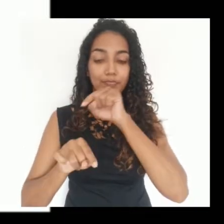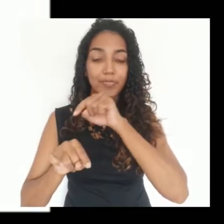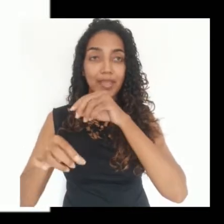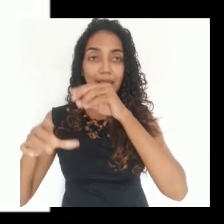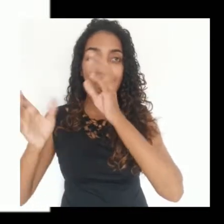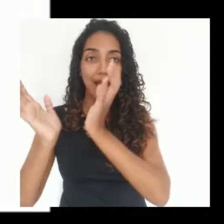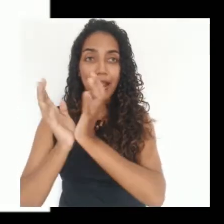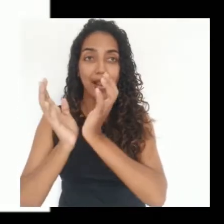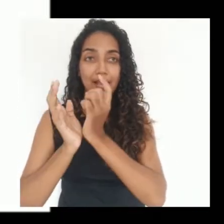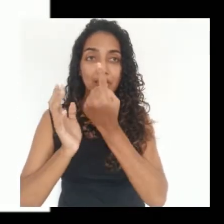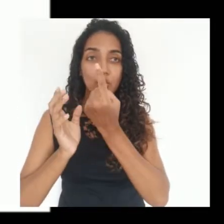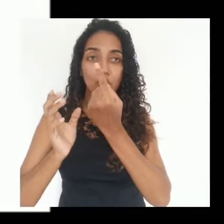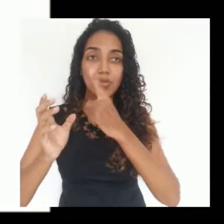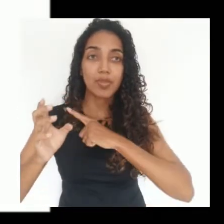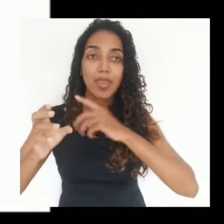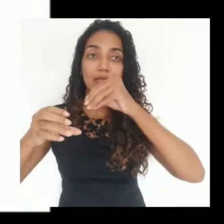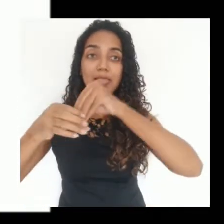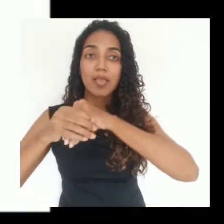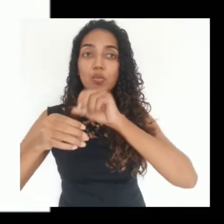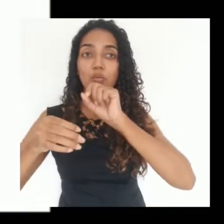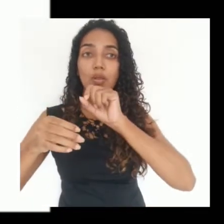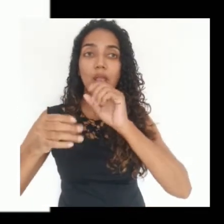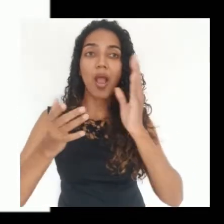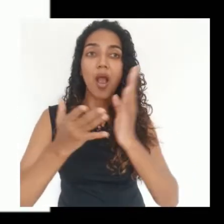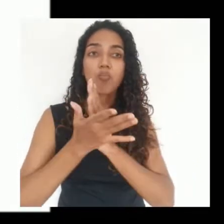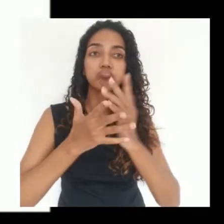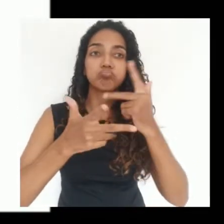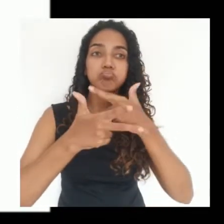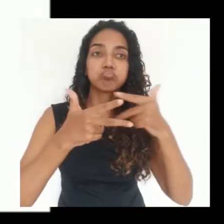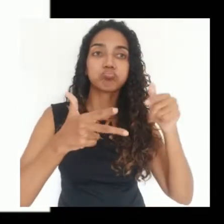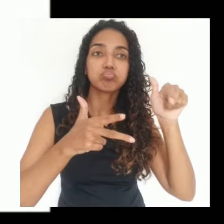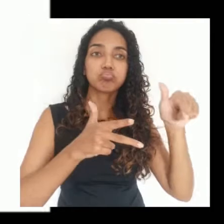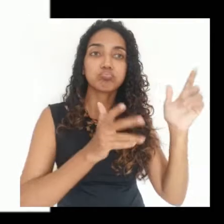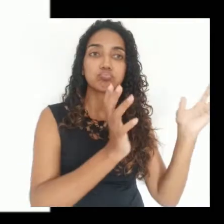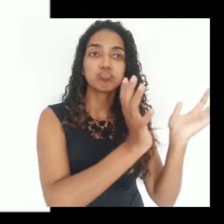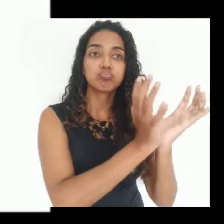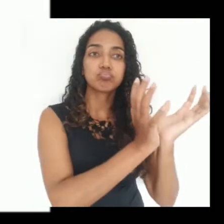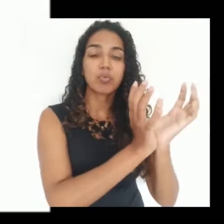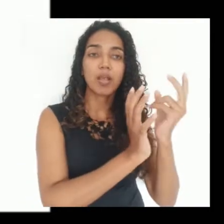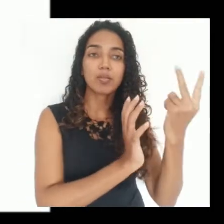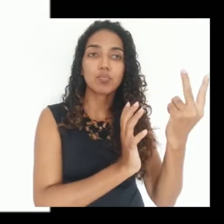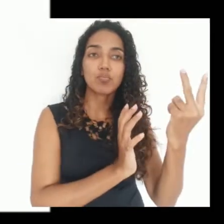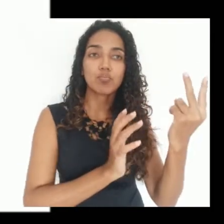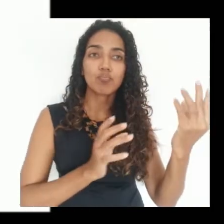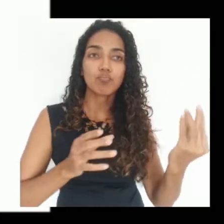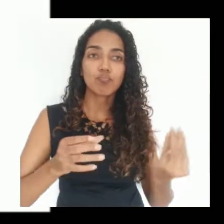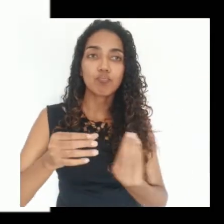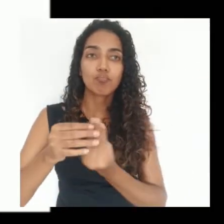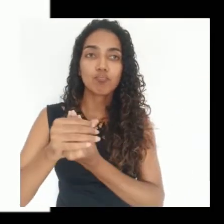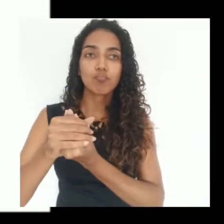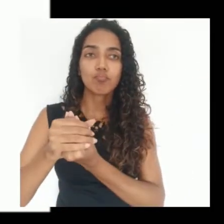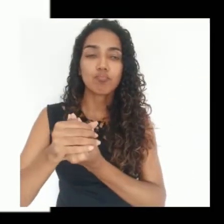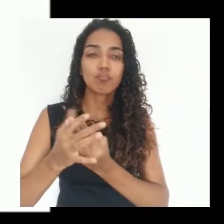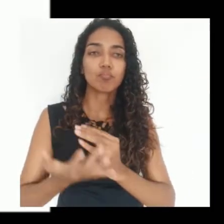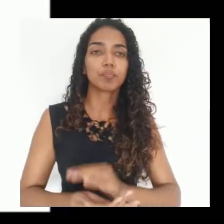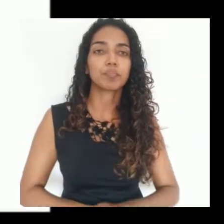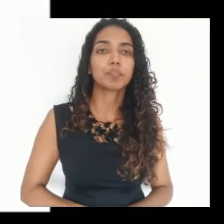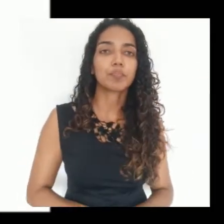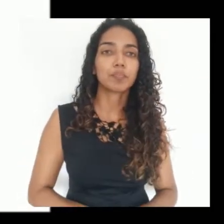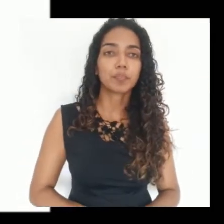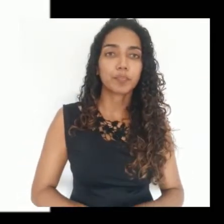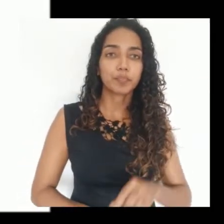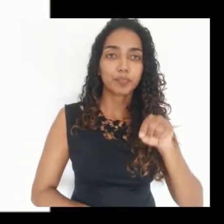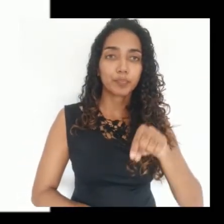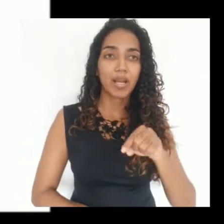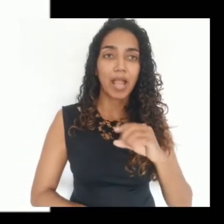agrega objetos da classe 2. A gente vai ver aí um exemplo exatamente o que é que isso aí significa. E a